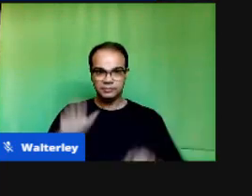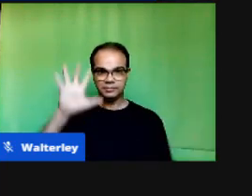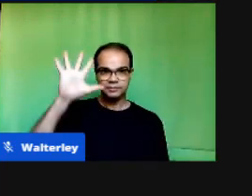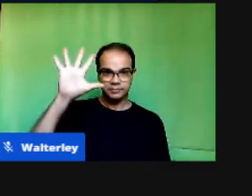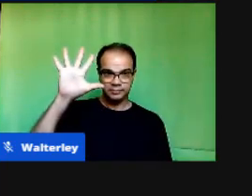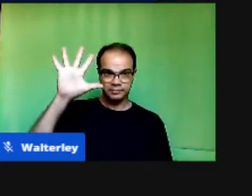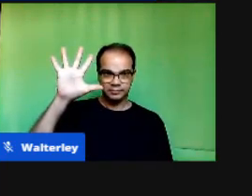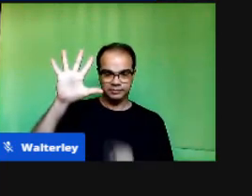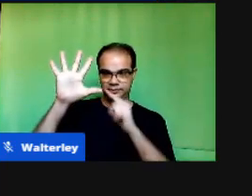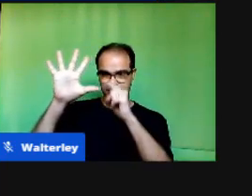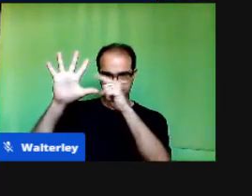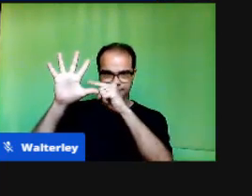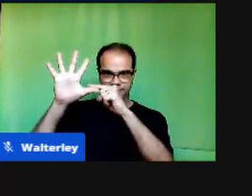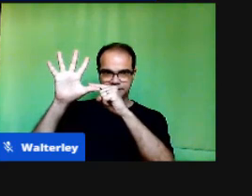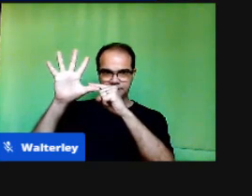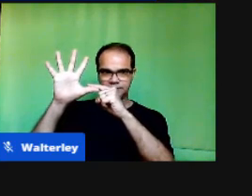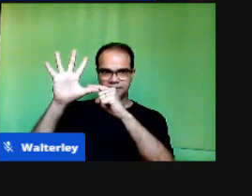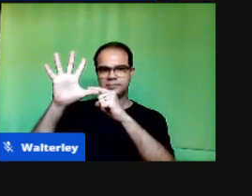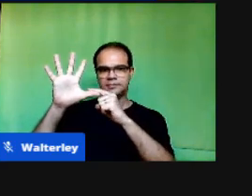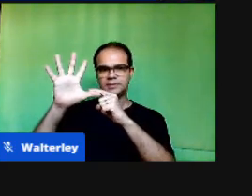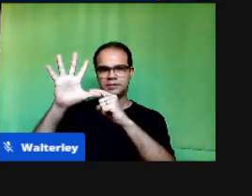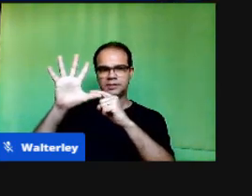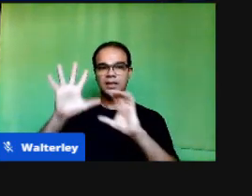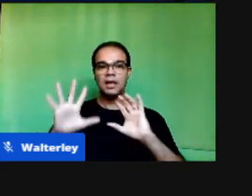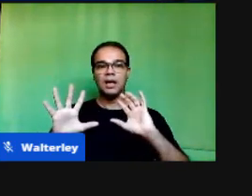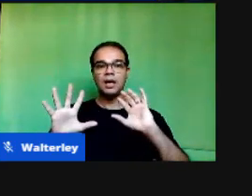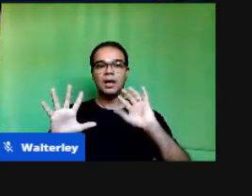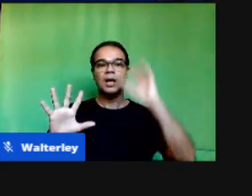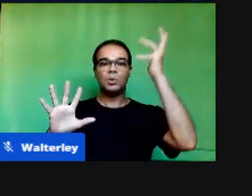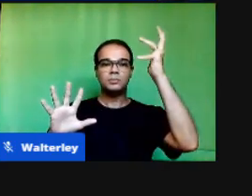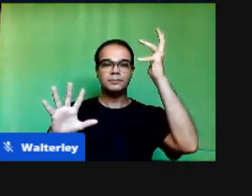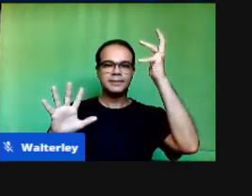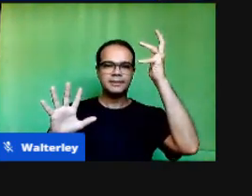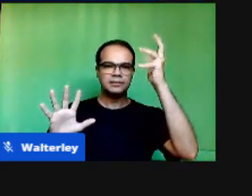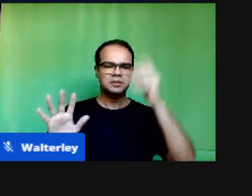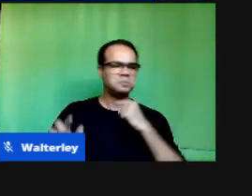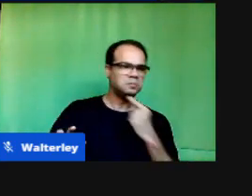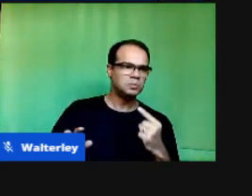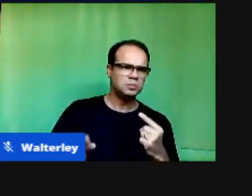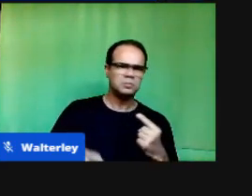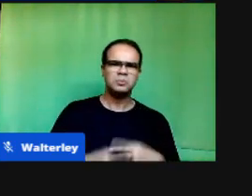estão atrapalhando ou incomodando você? Mais um.